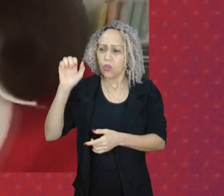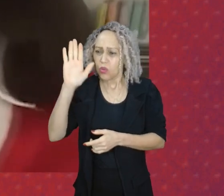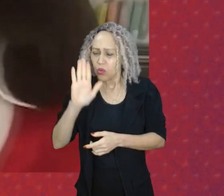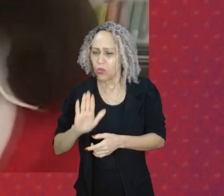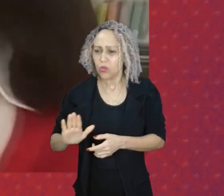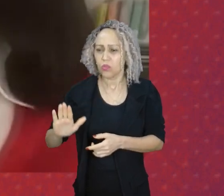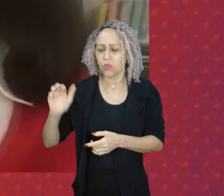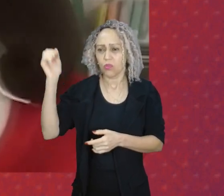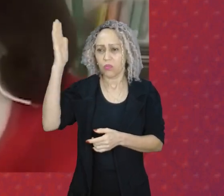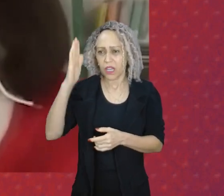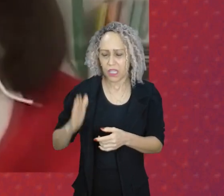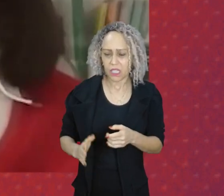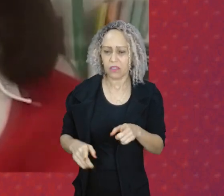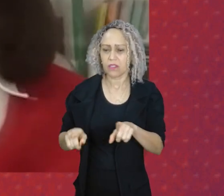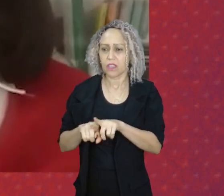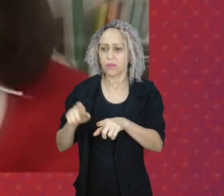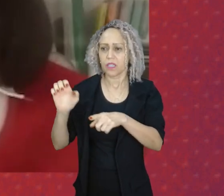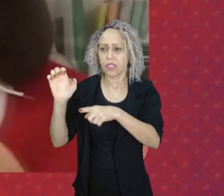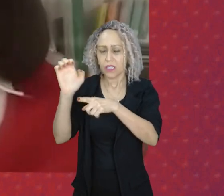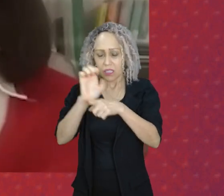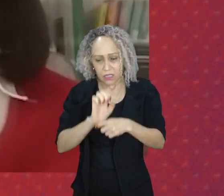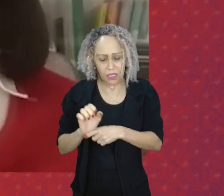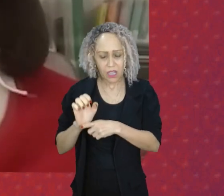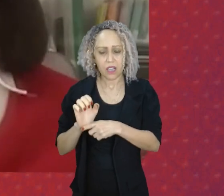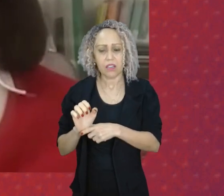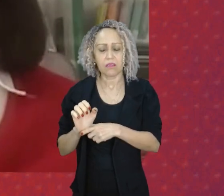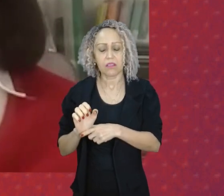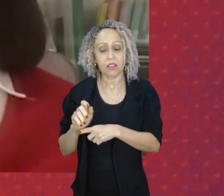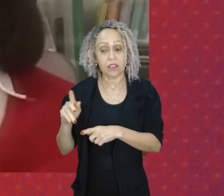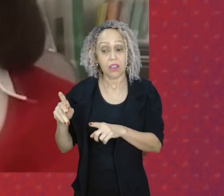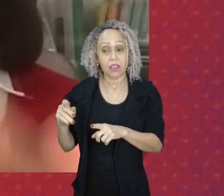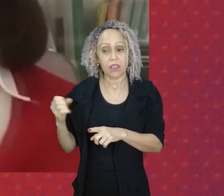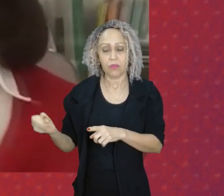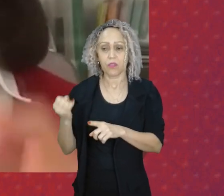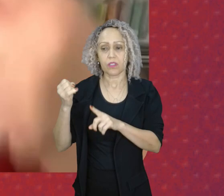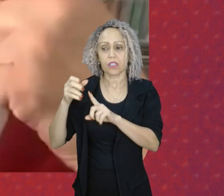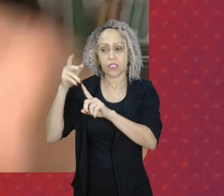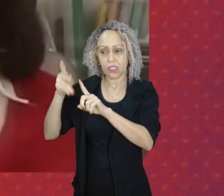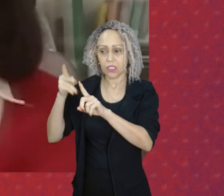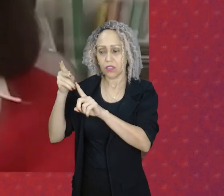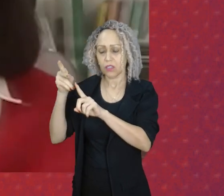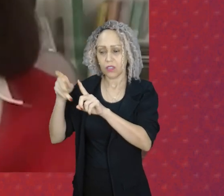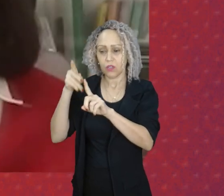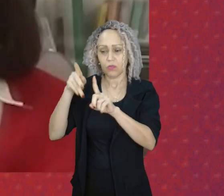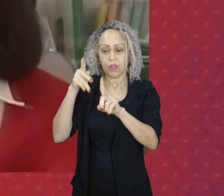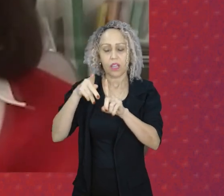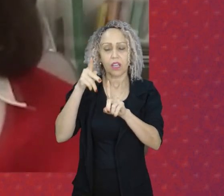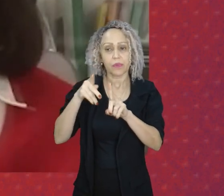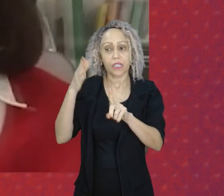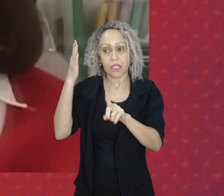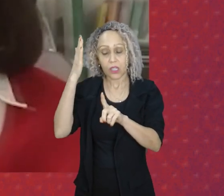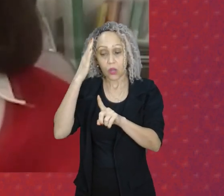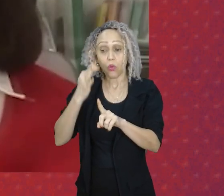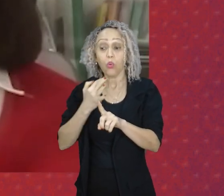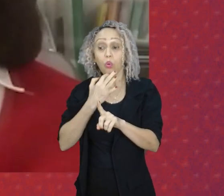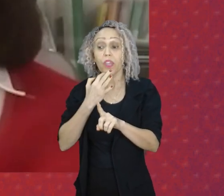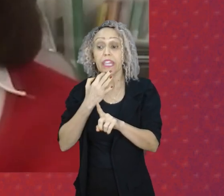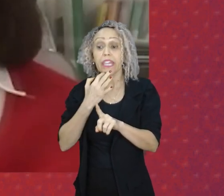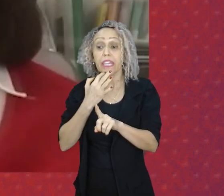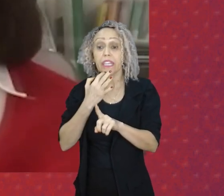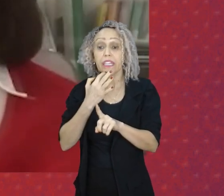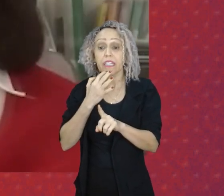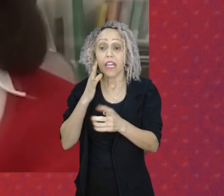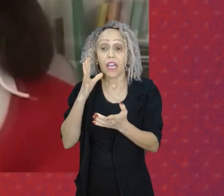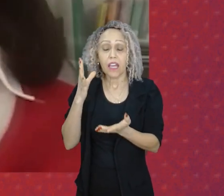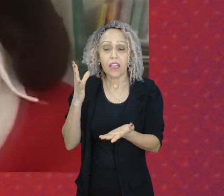do nosso país, do Brasil e dos estados, onde nós podemos ter uma efetiva atuação. Então,